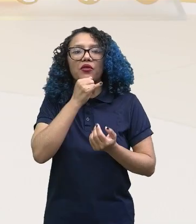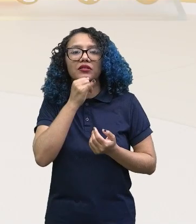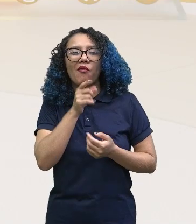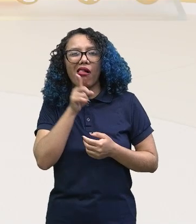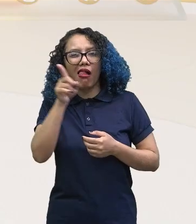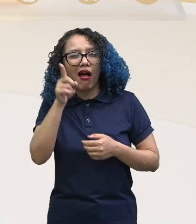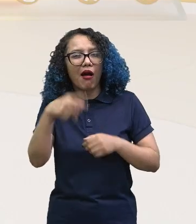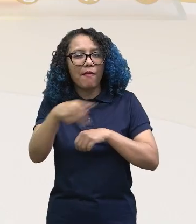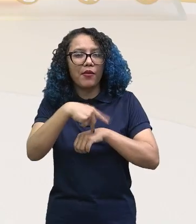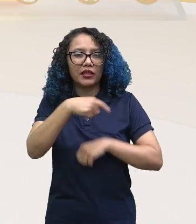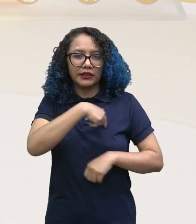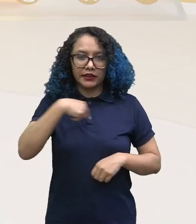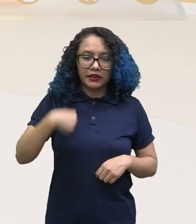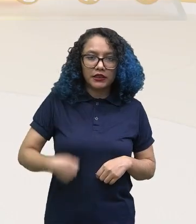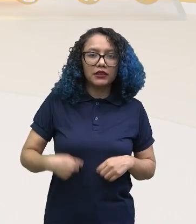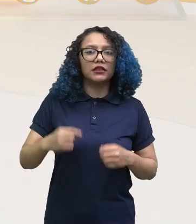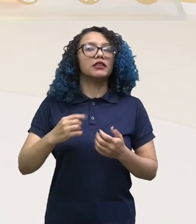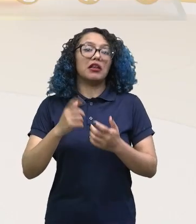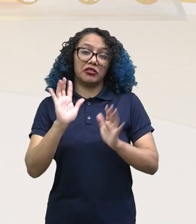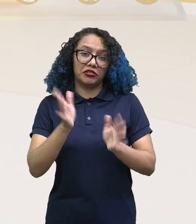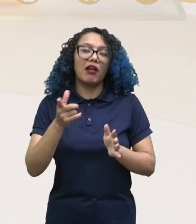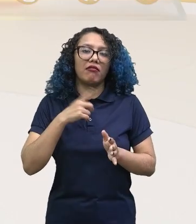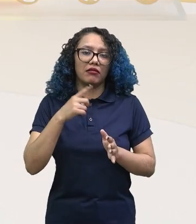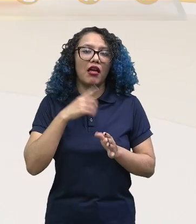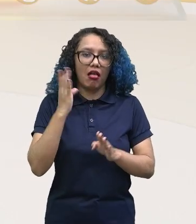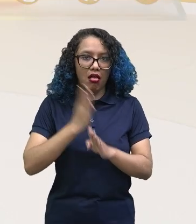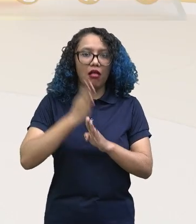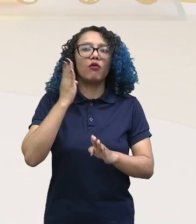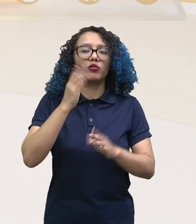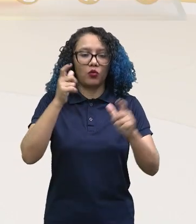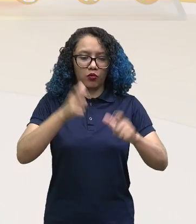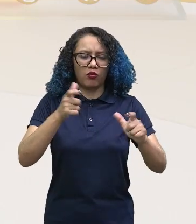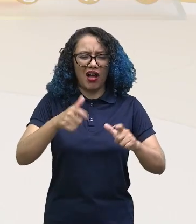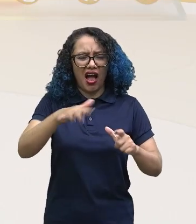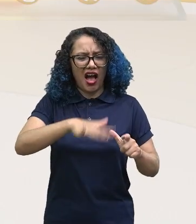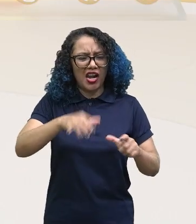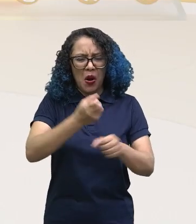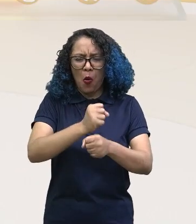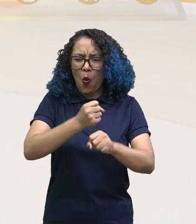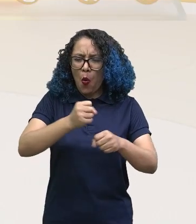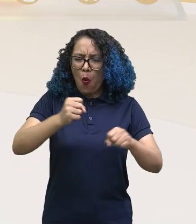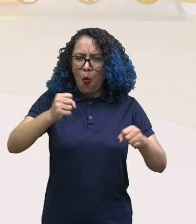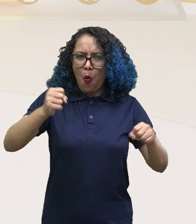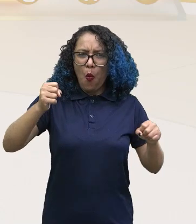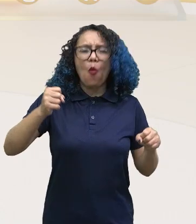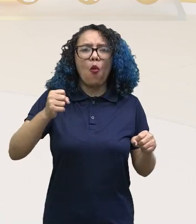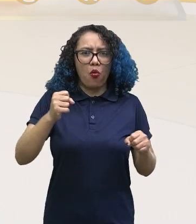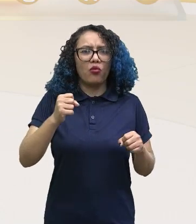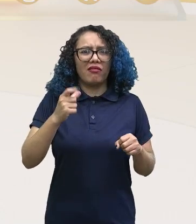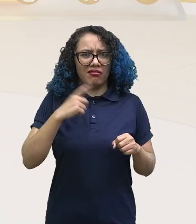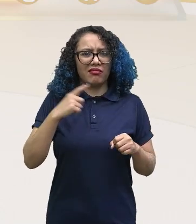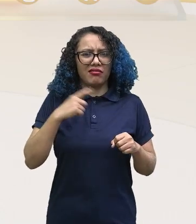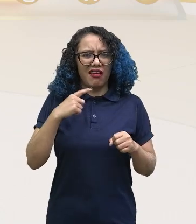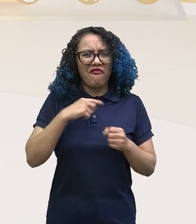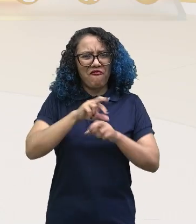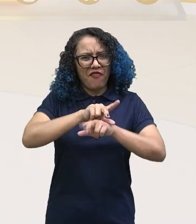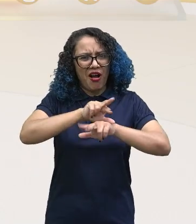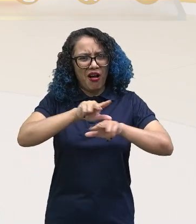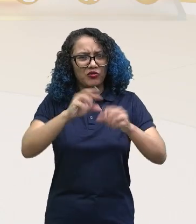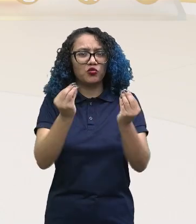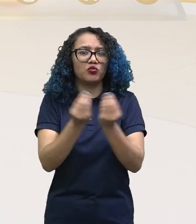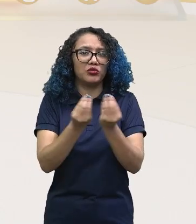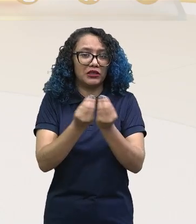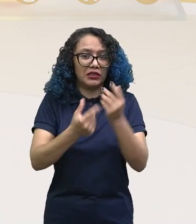nessas regiões já existem mesmo locais bem grandes, né, encontrados aí com grande concentração desse